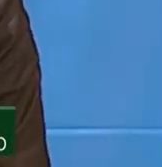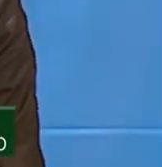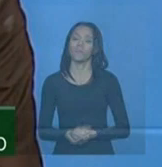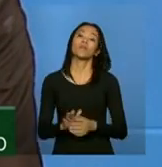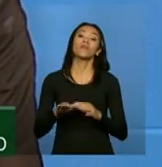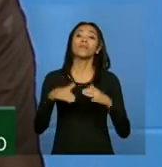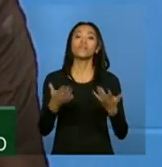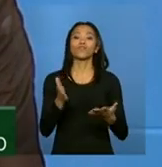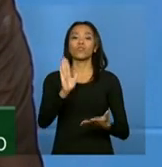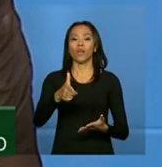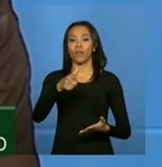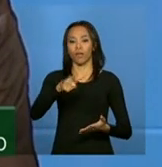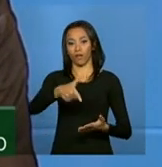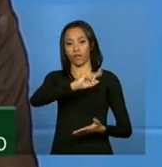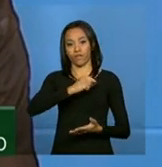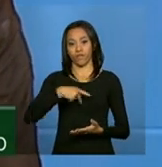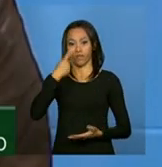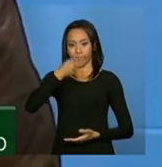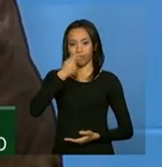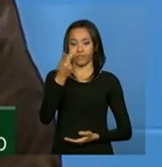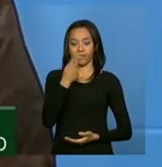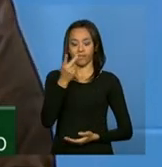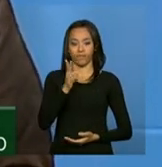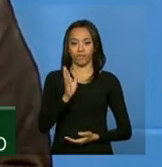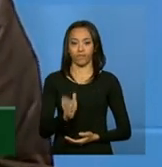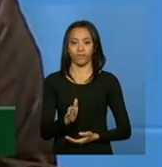Então, como eu havia mencionado mais cedo,